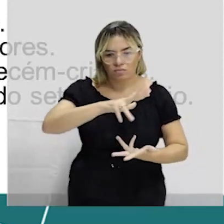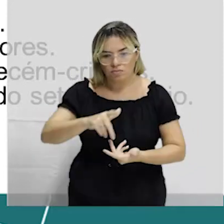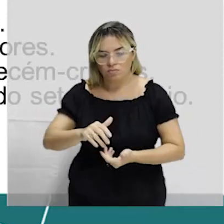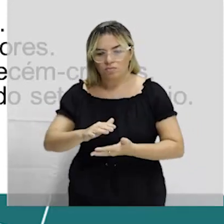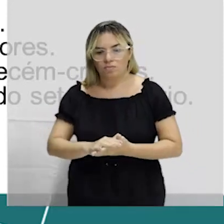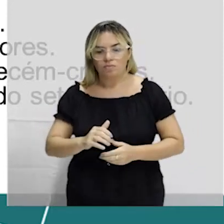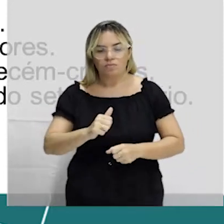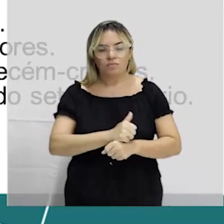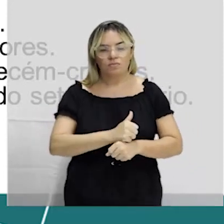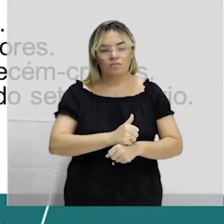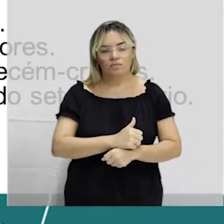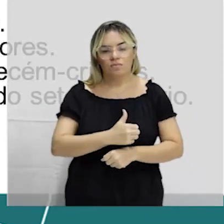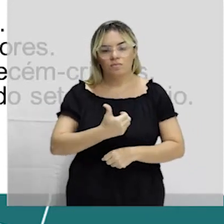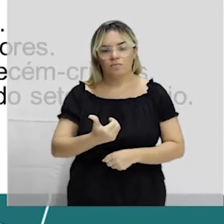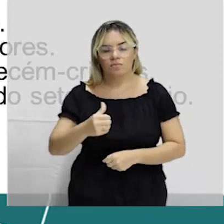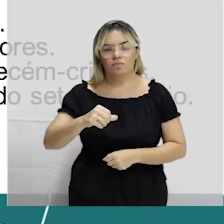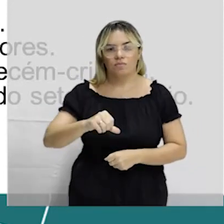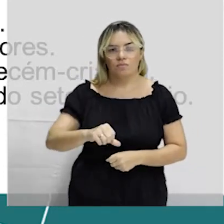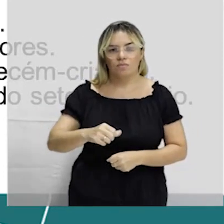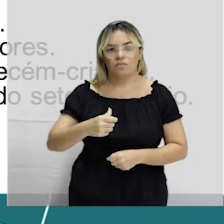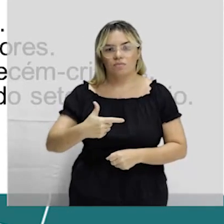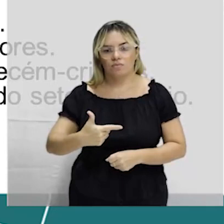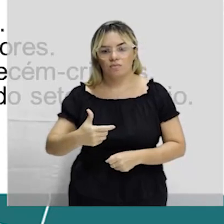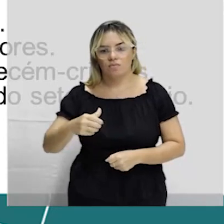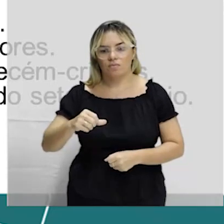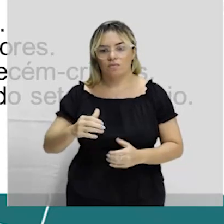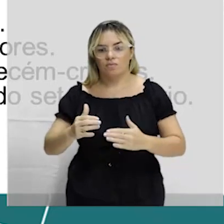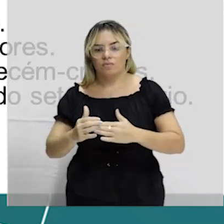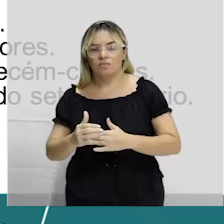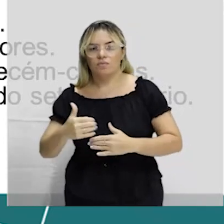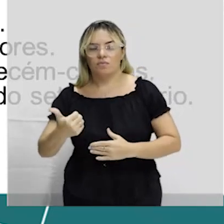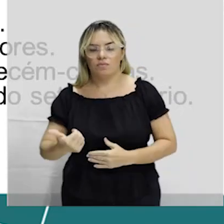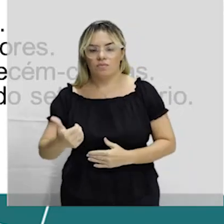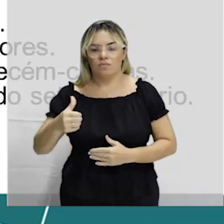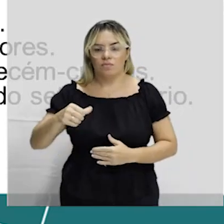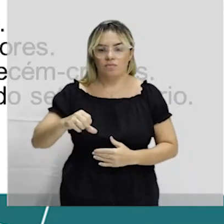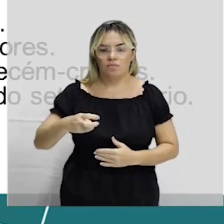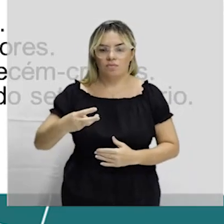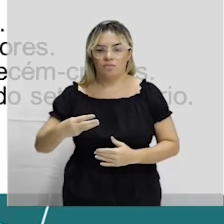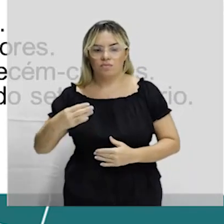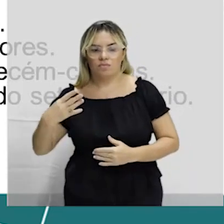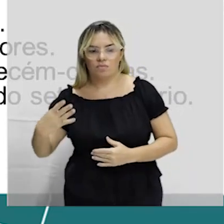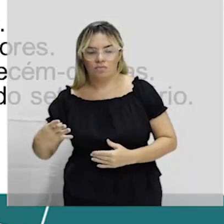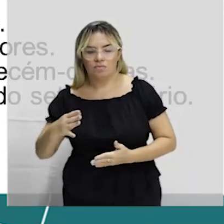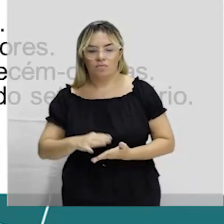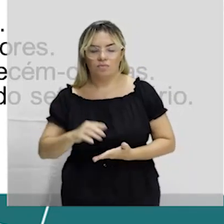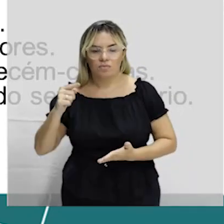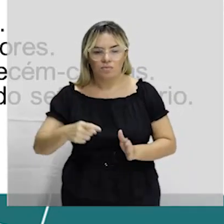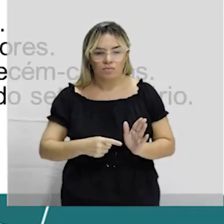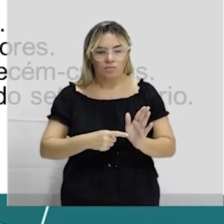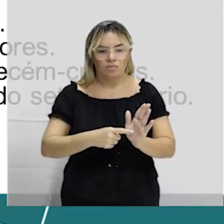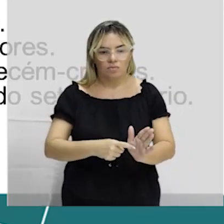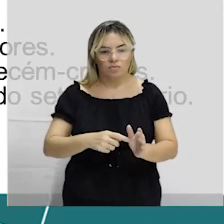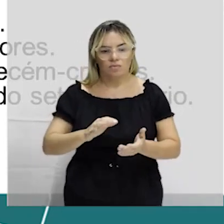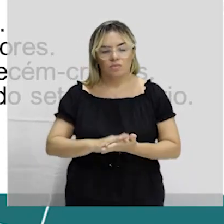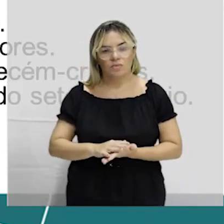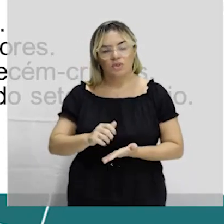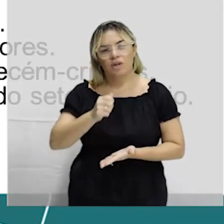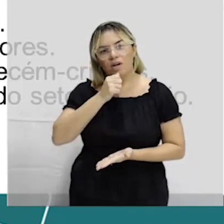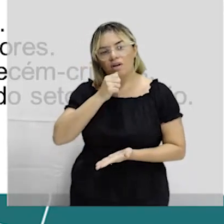entre 1929 e 1934 se anunciou ainda em